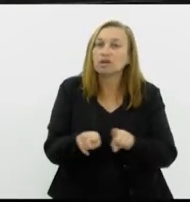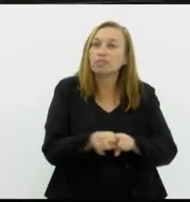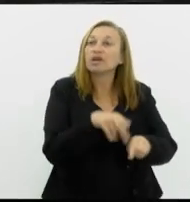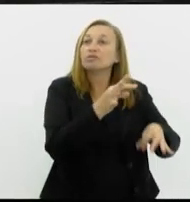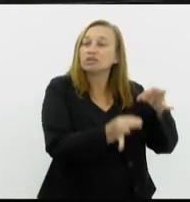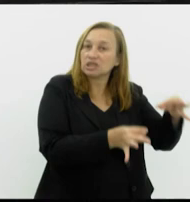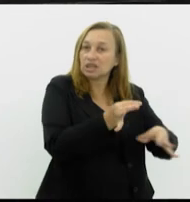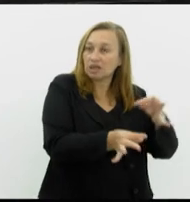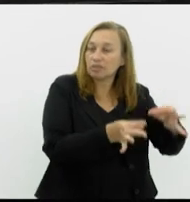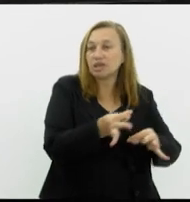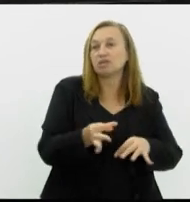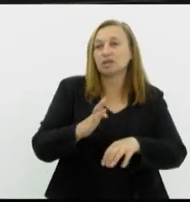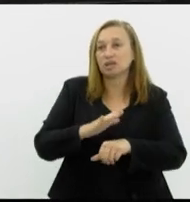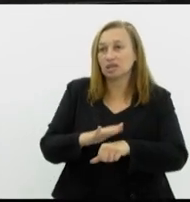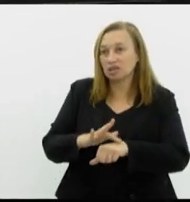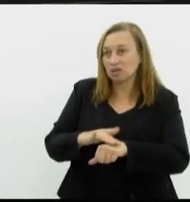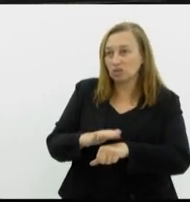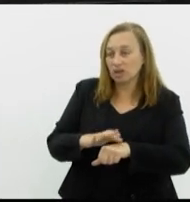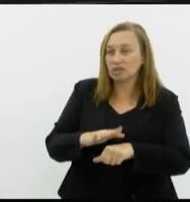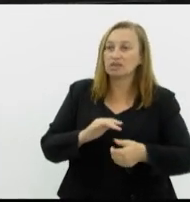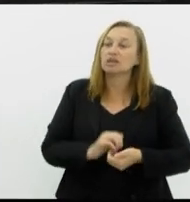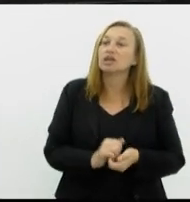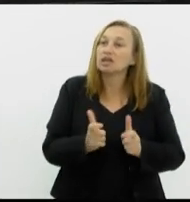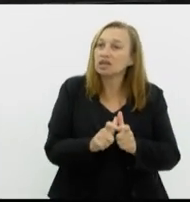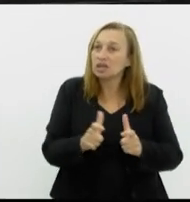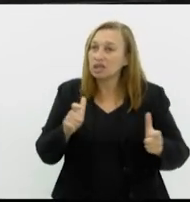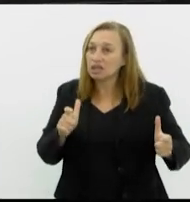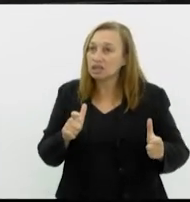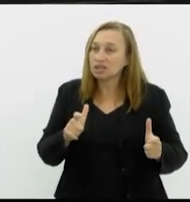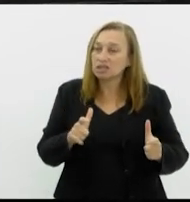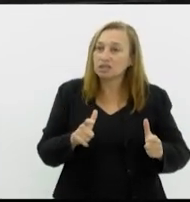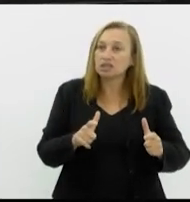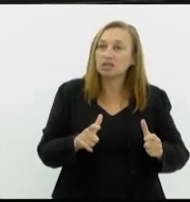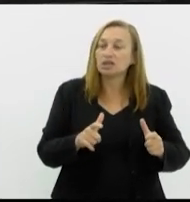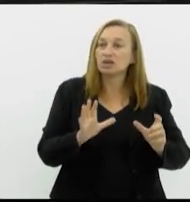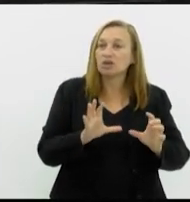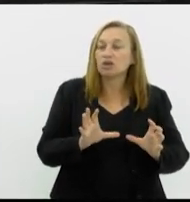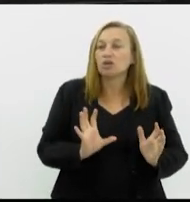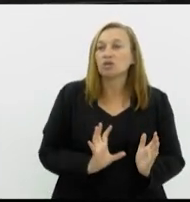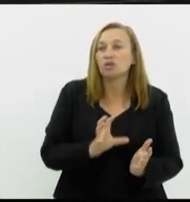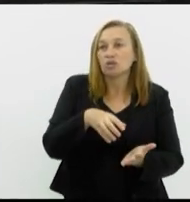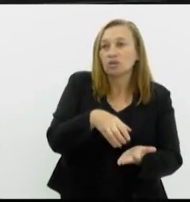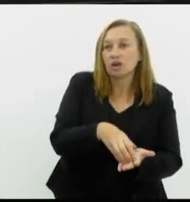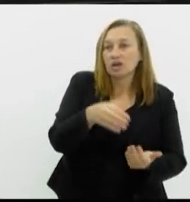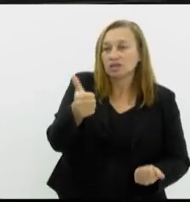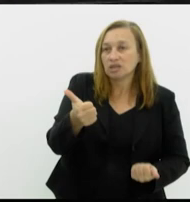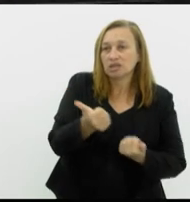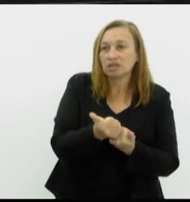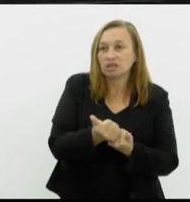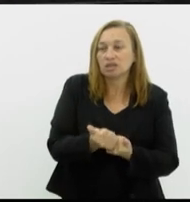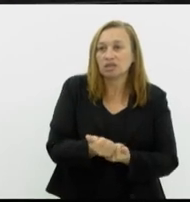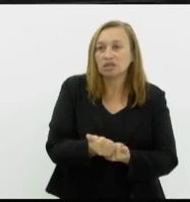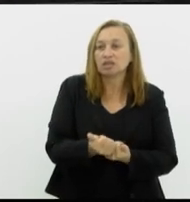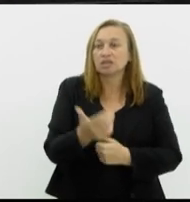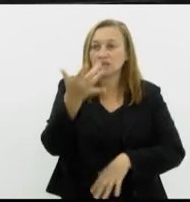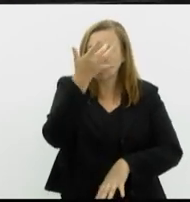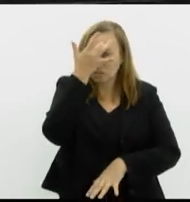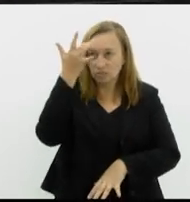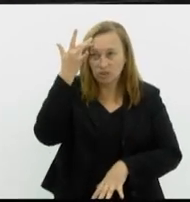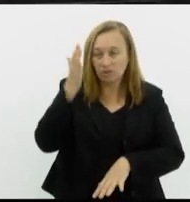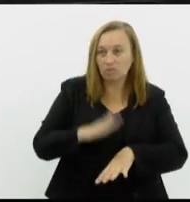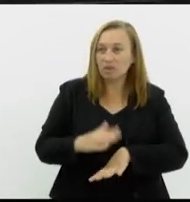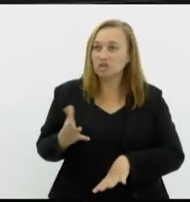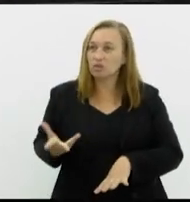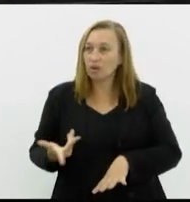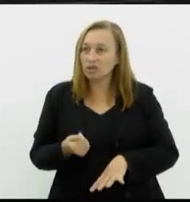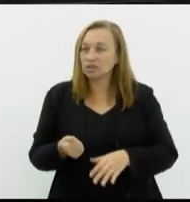tratamento dessas doenças e que amplie a rede de assistência à saúde mental com mais qualidade para